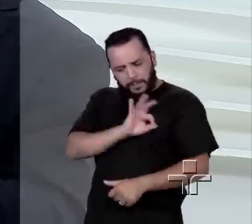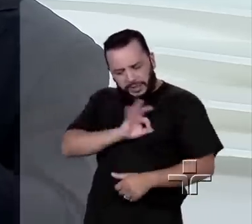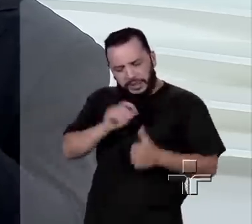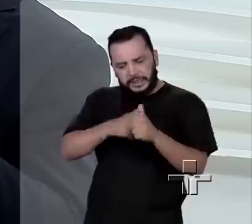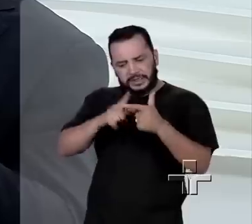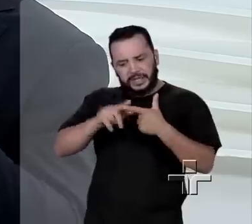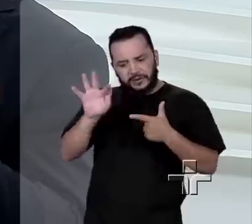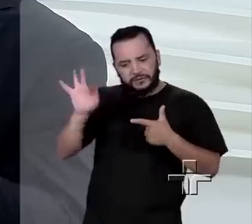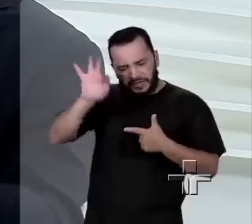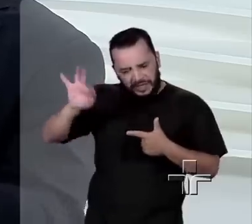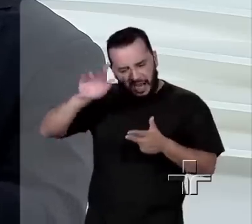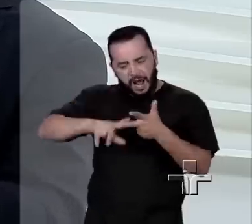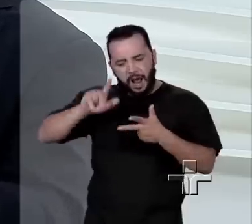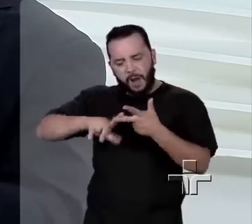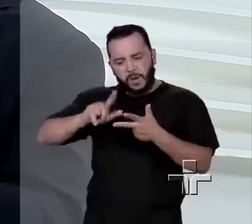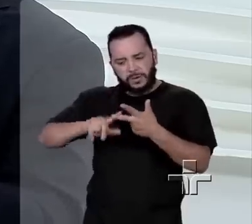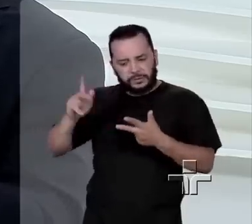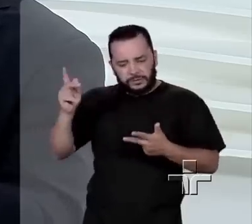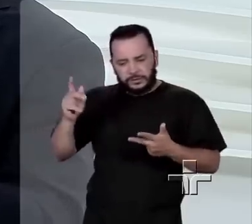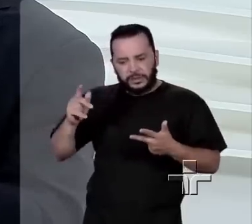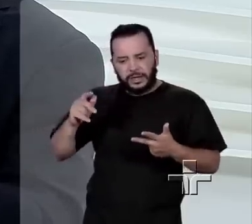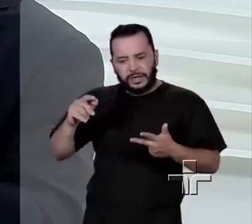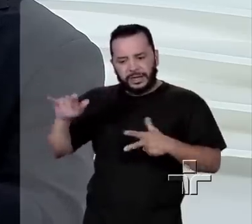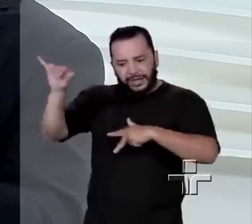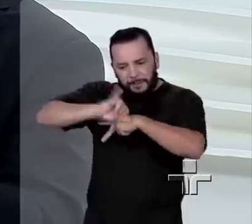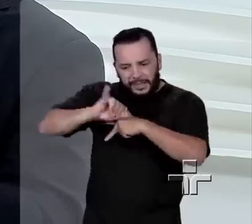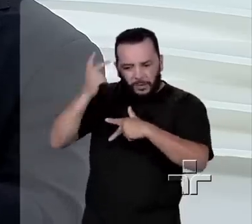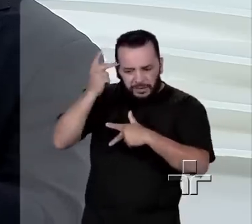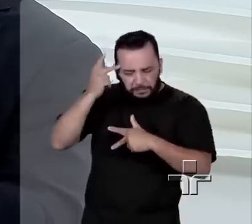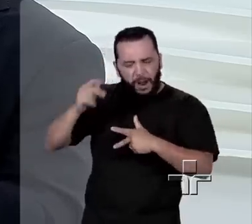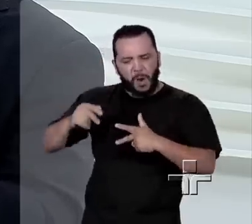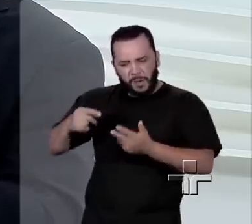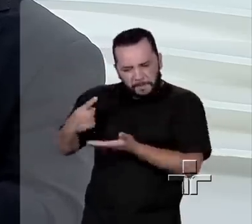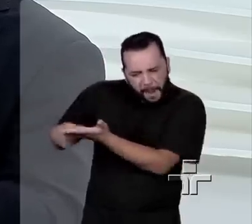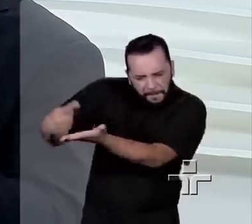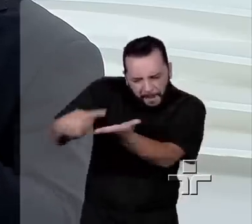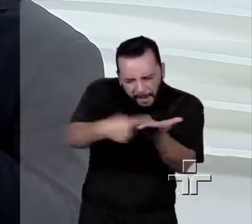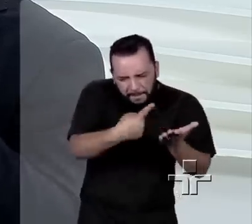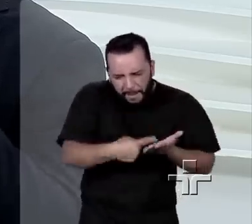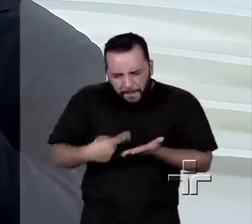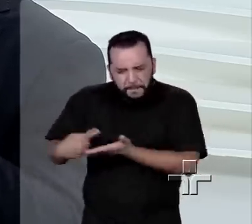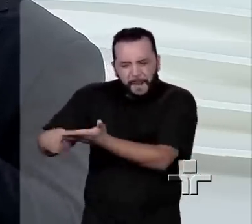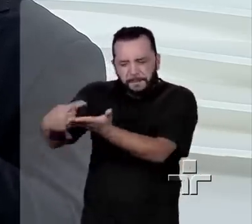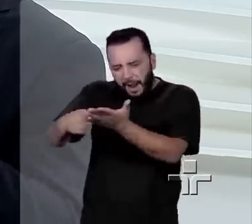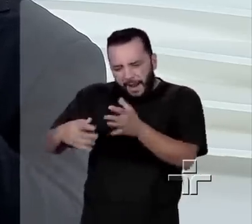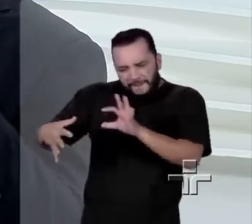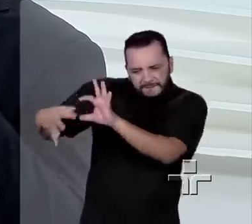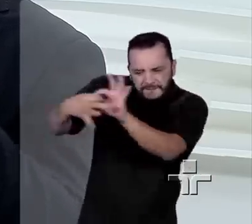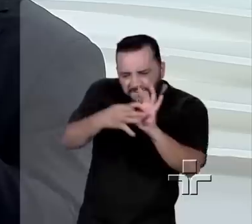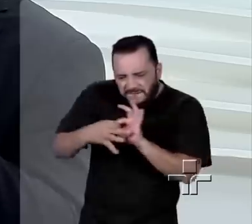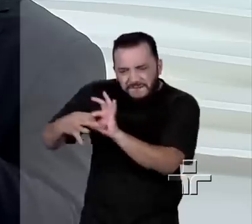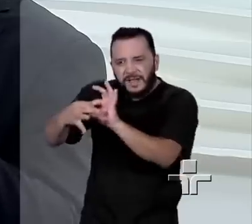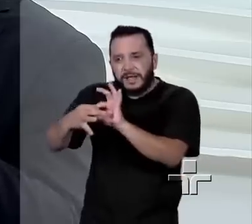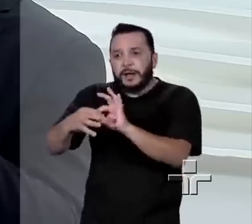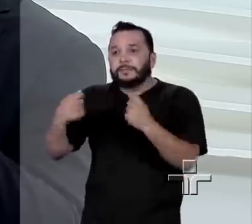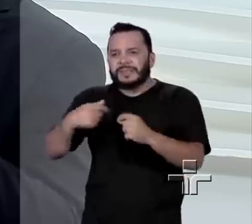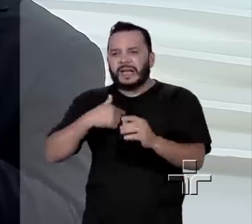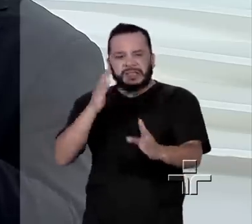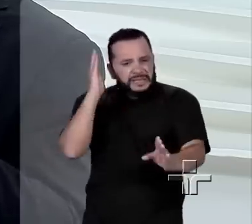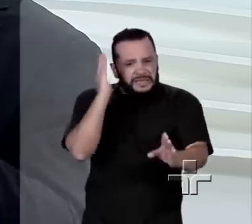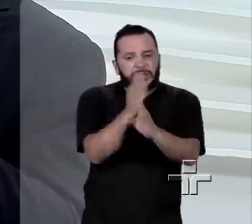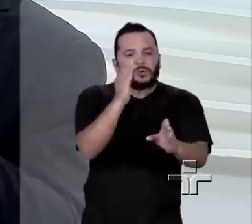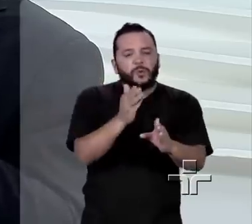aqui no caso de capital, dos municípios. Você não tenha dúvida, se você não seguir, se você não interceptar a força do